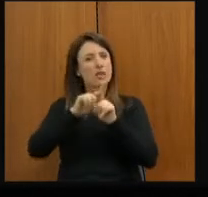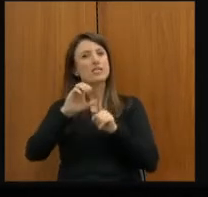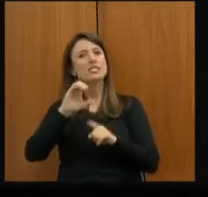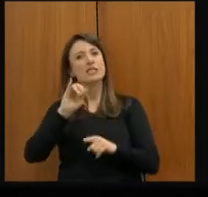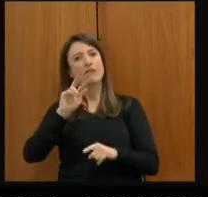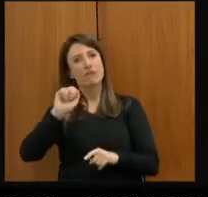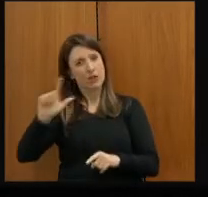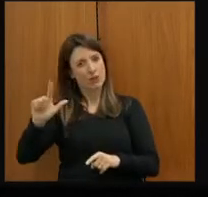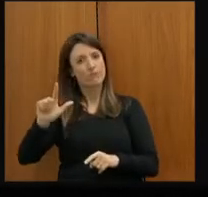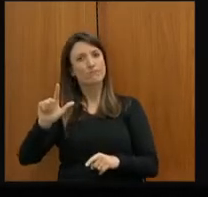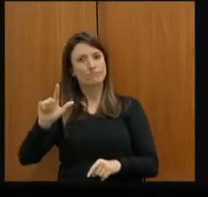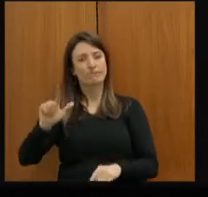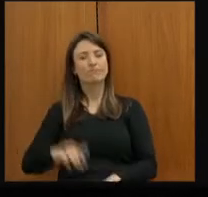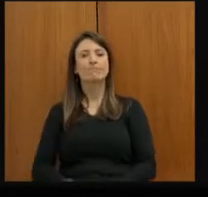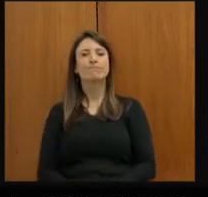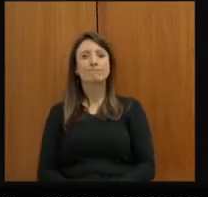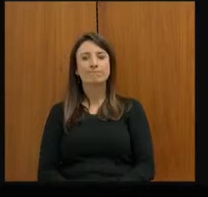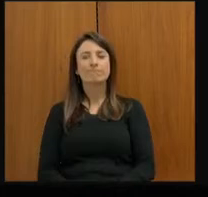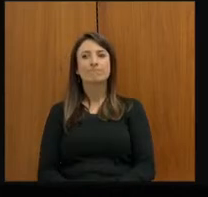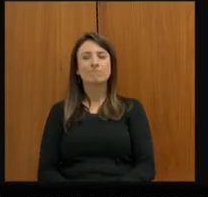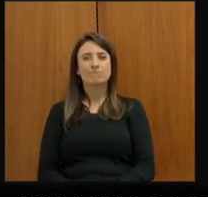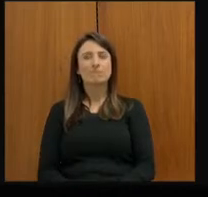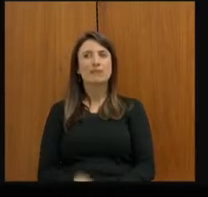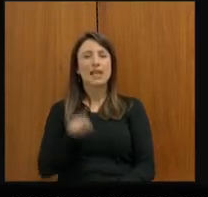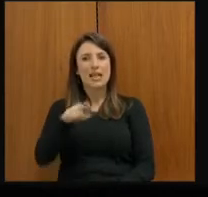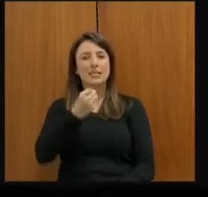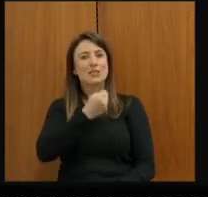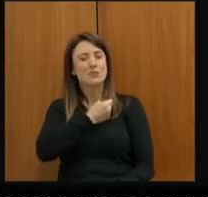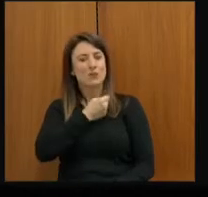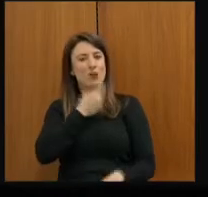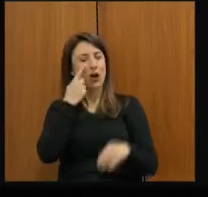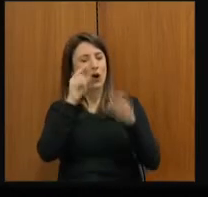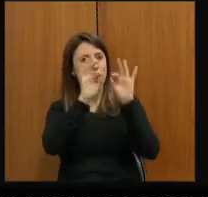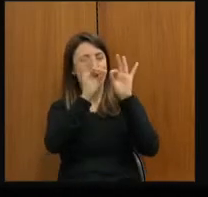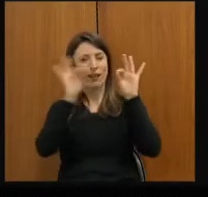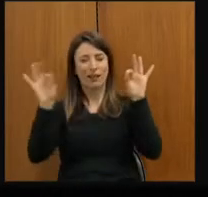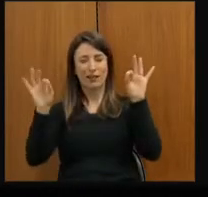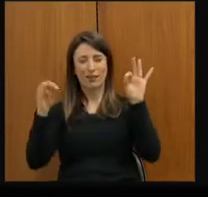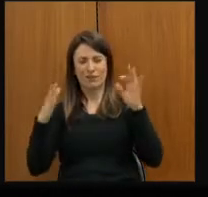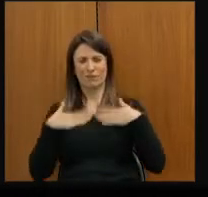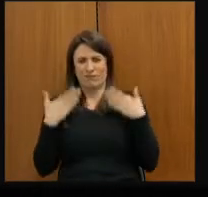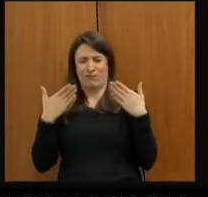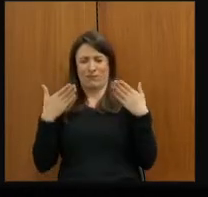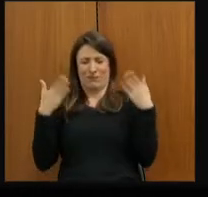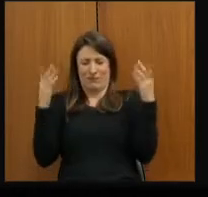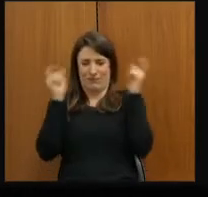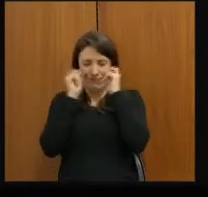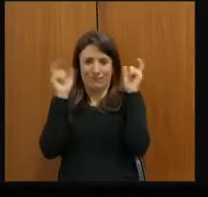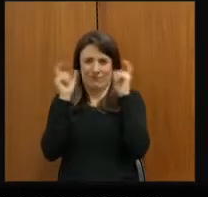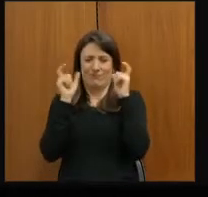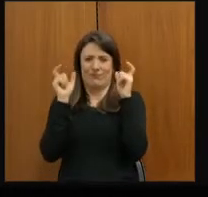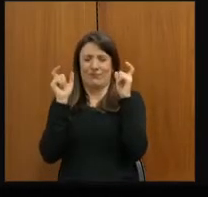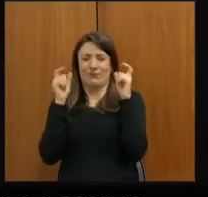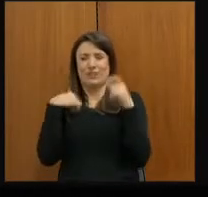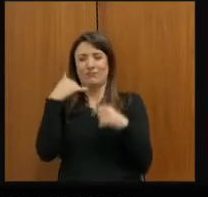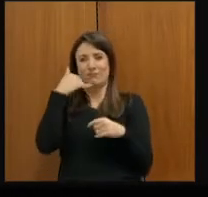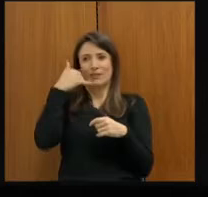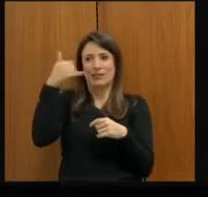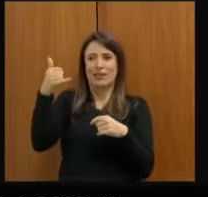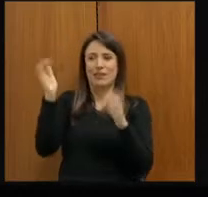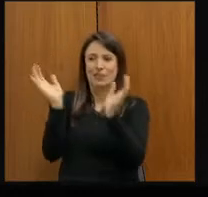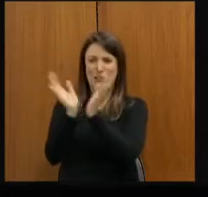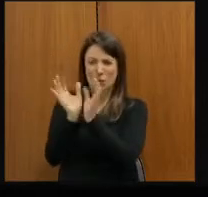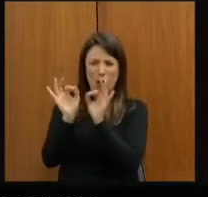e eu achei o número assim tão assustador e eu liguei para o setor para confirmar liguei para a chefia